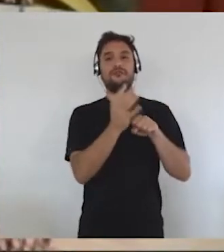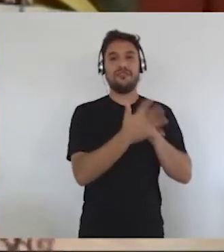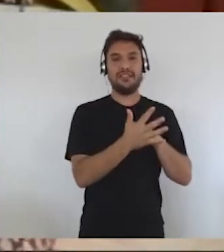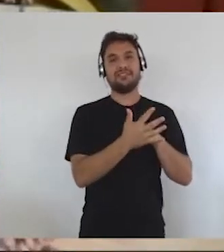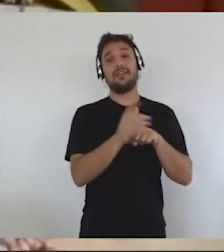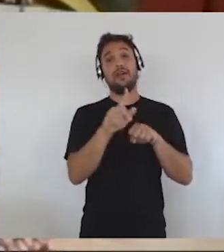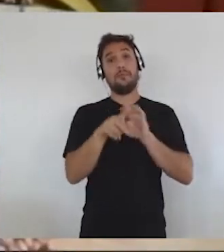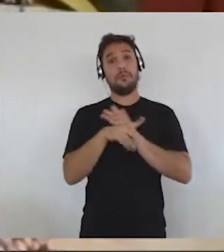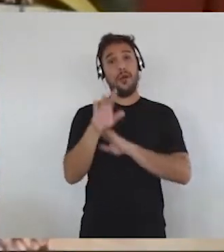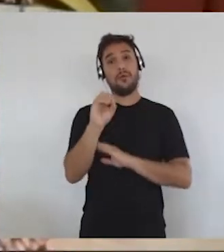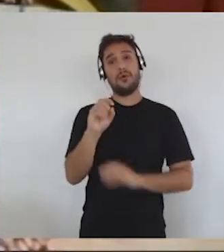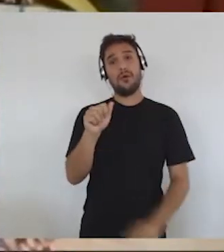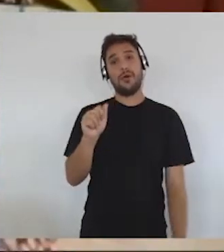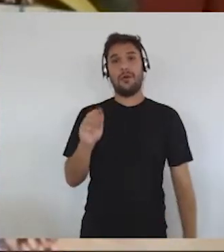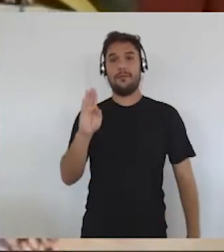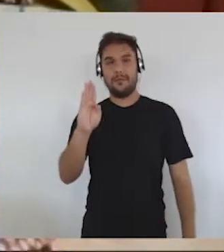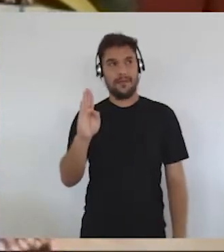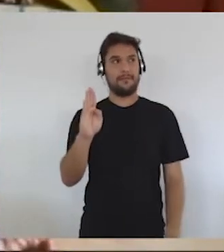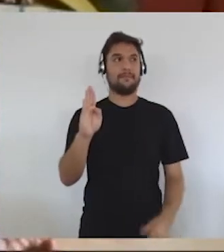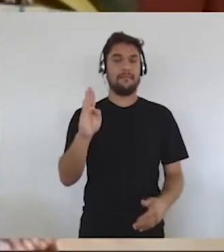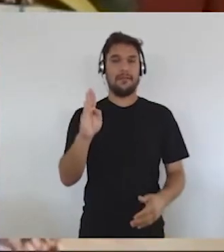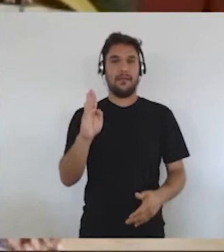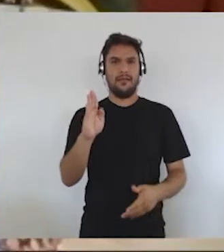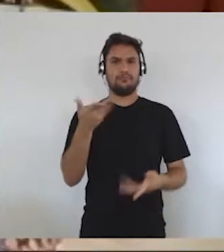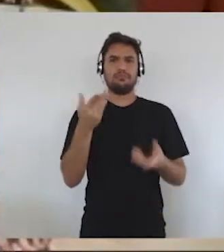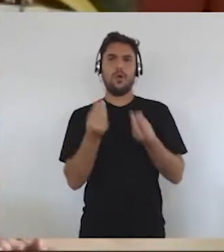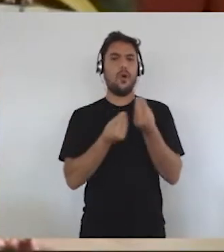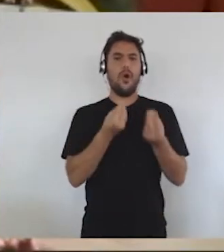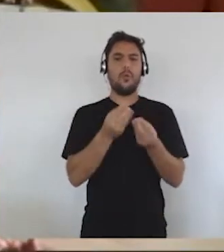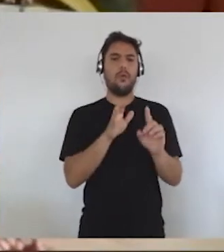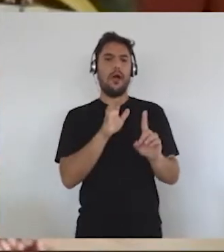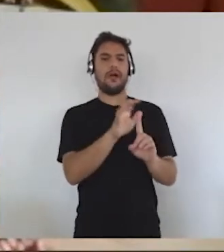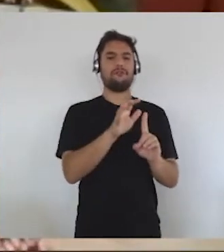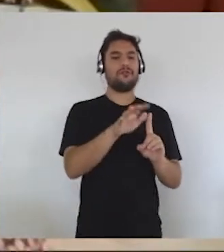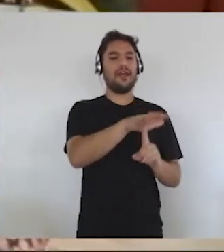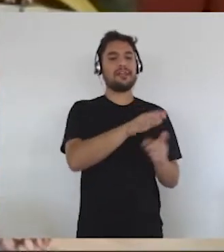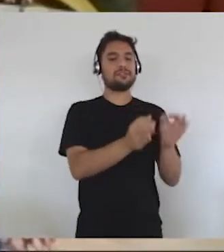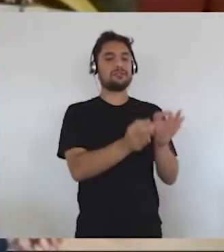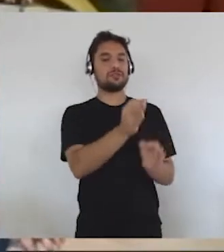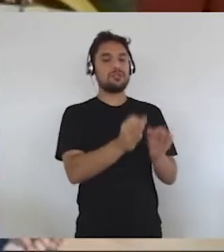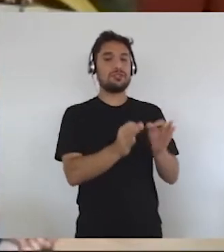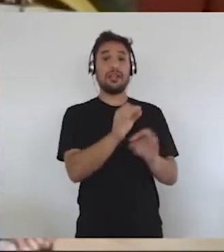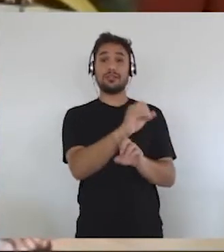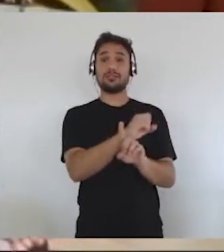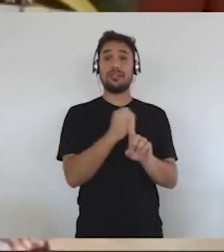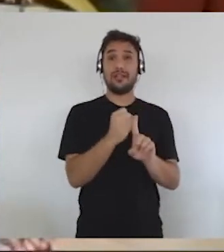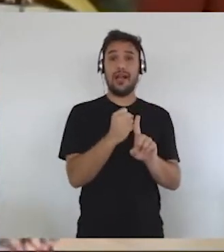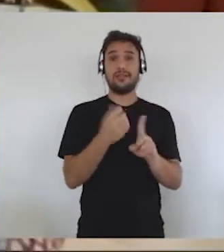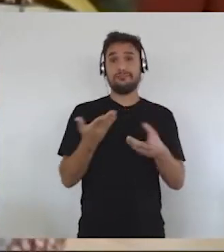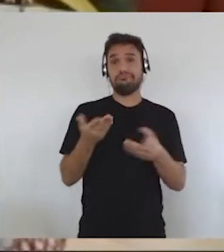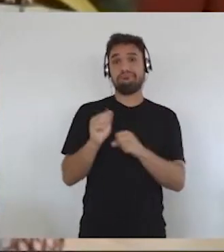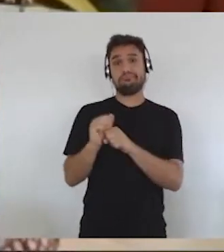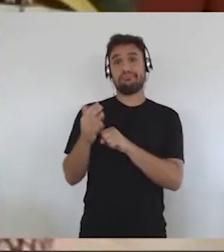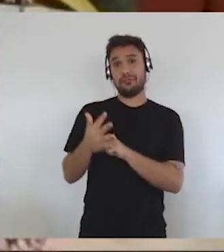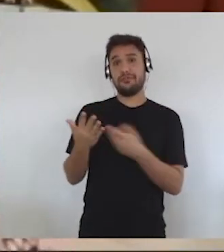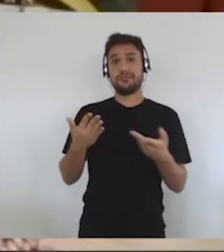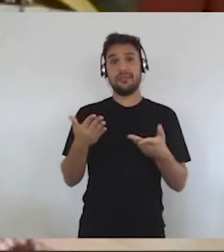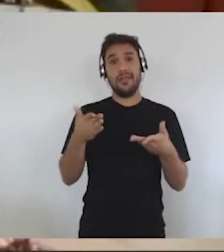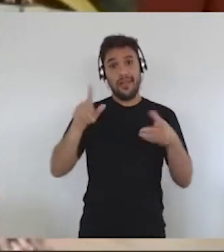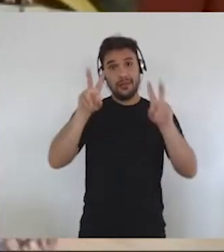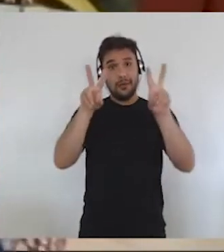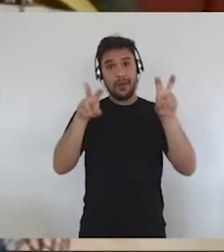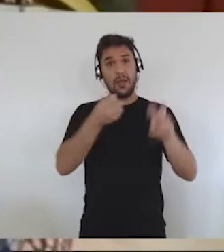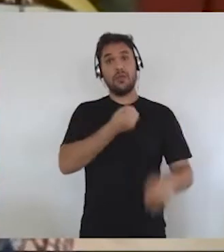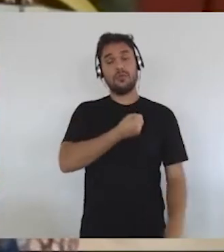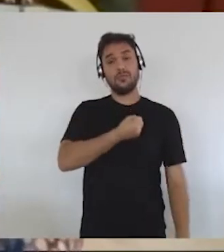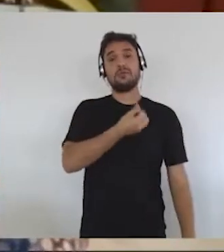Covid-19 do Conselho Federal da OAB, repercussões jurídicas e sociais da pandemia. Esse é o painel 77 e nós